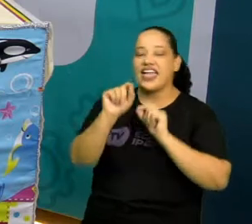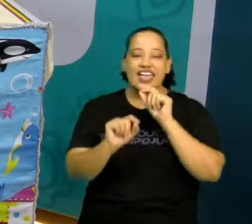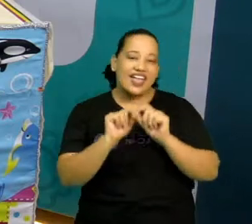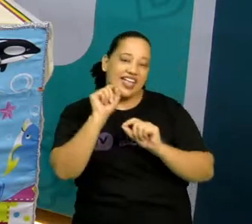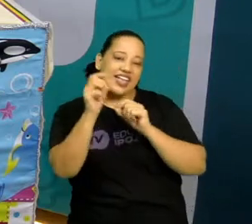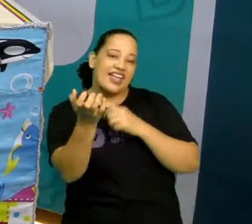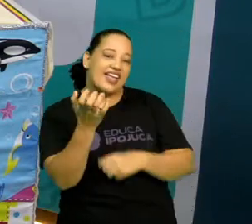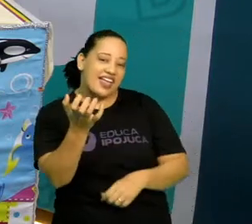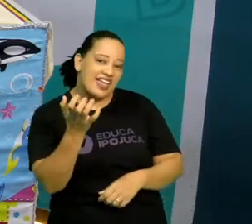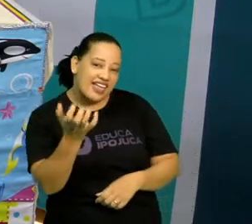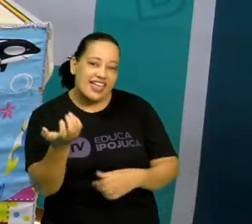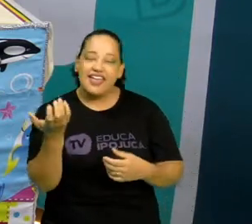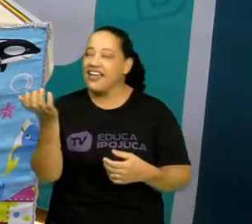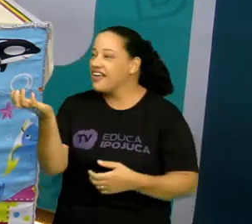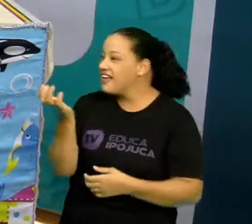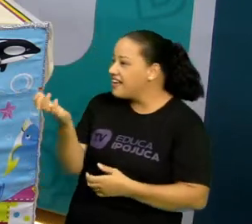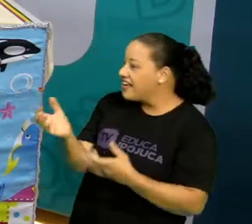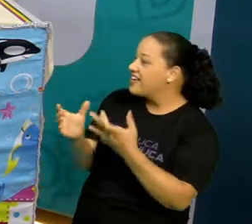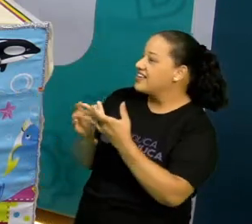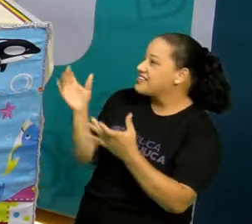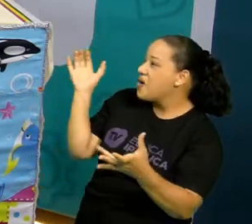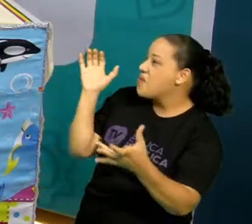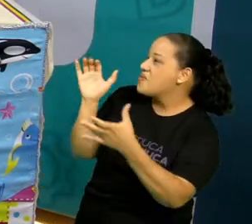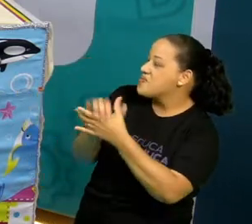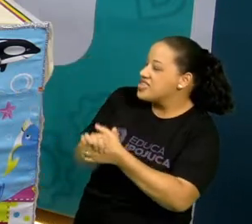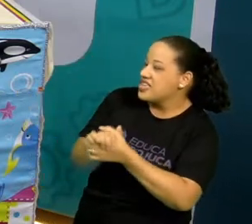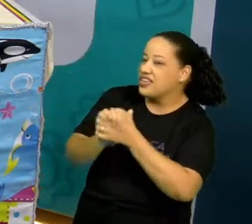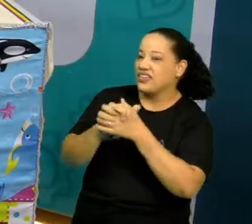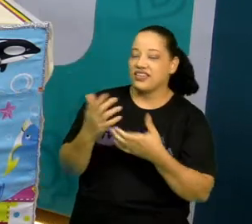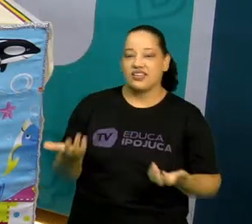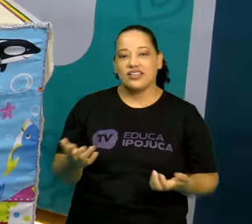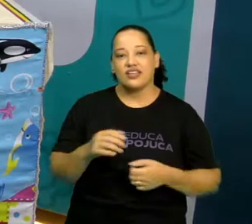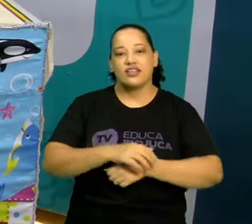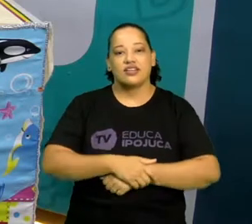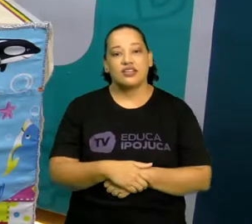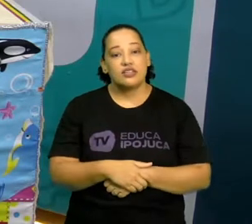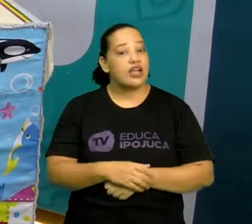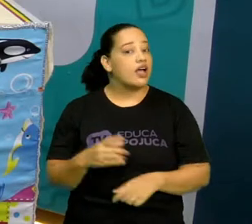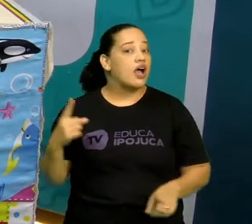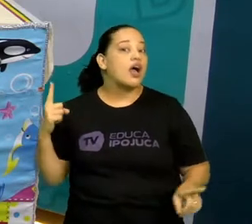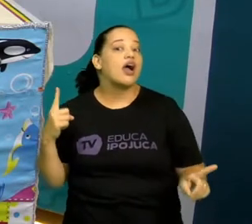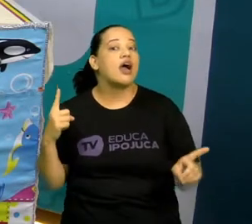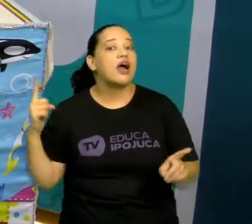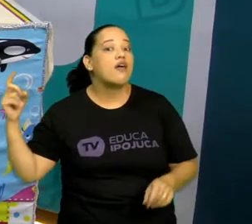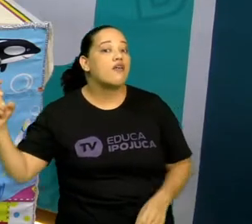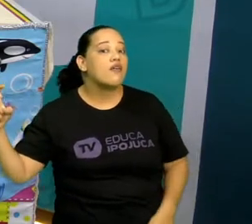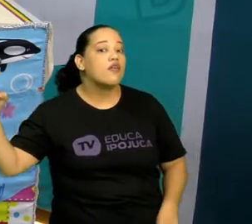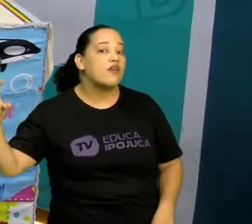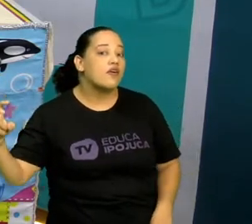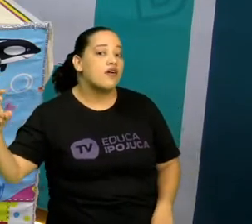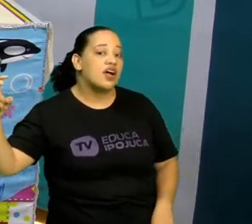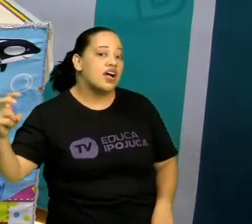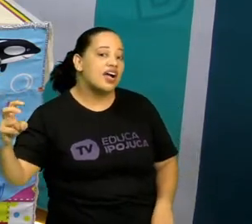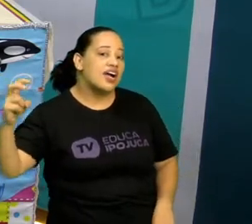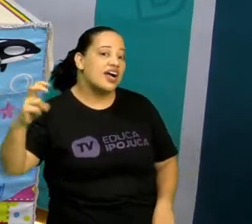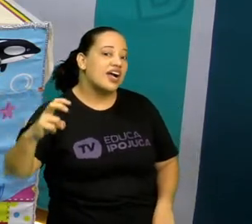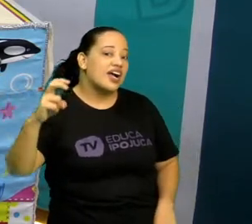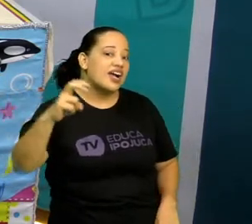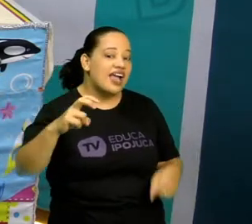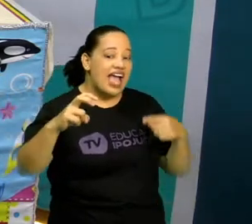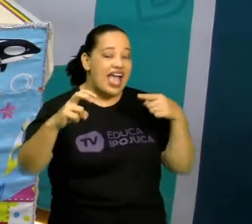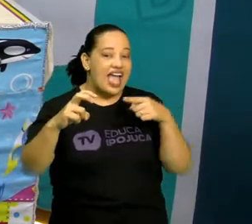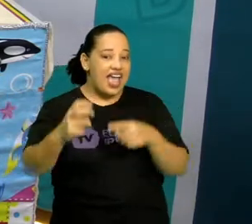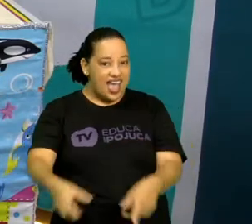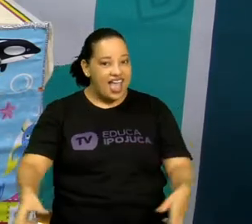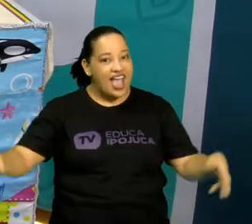casar comigo. Isso. Aí apareceu o